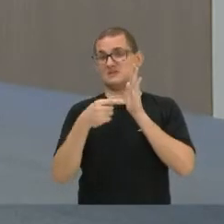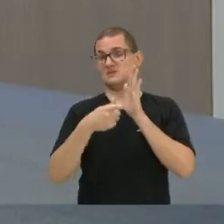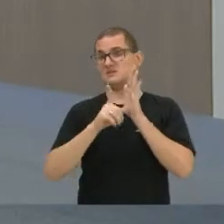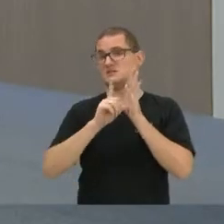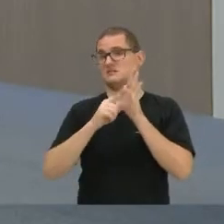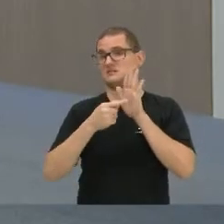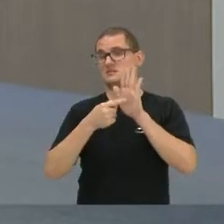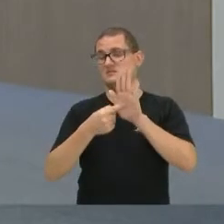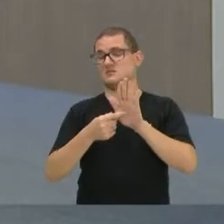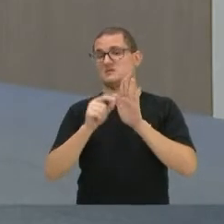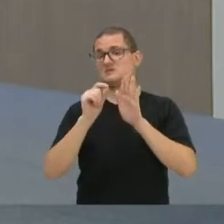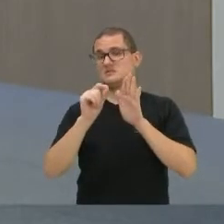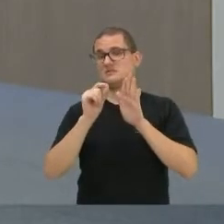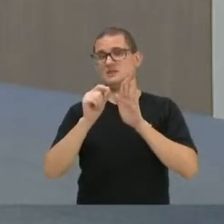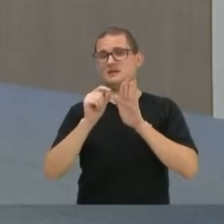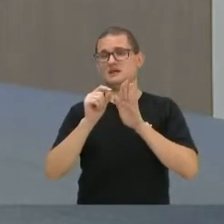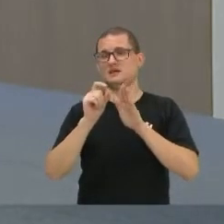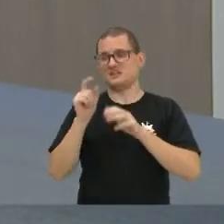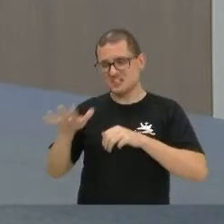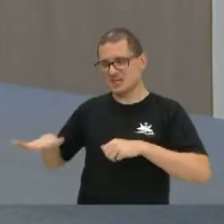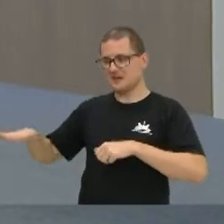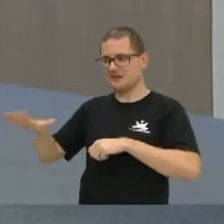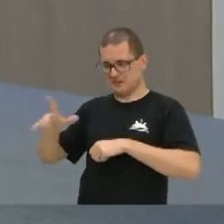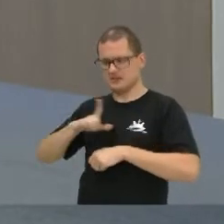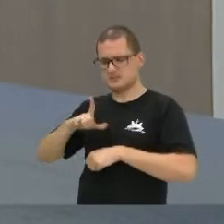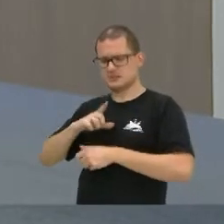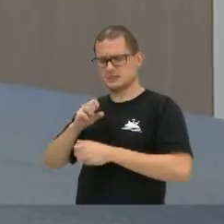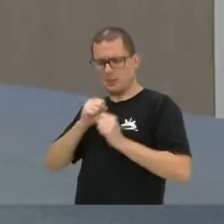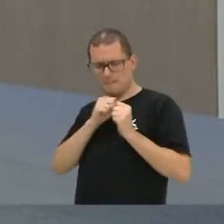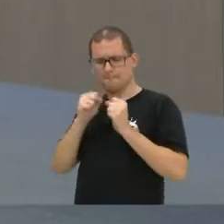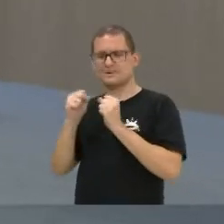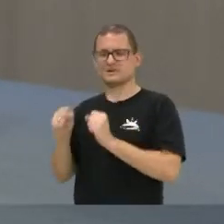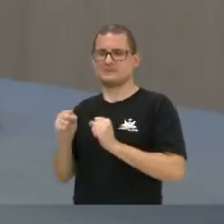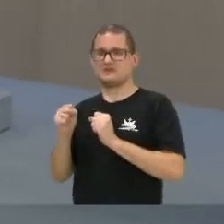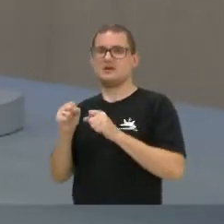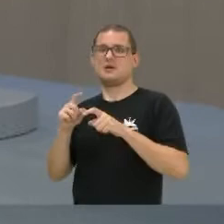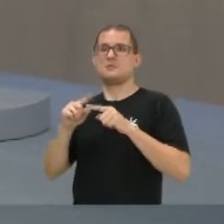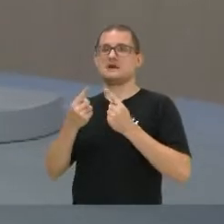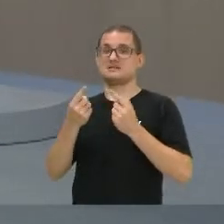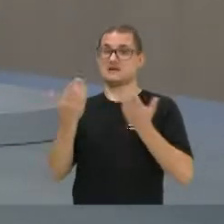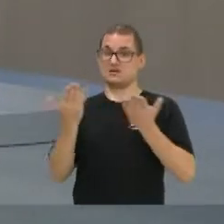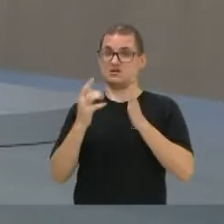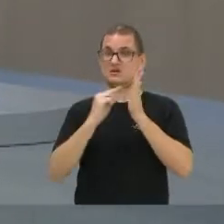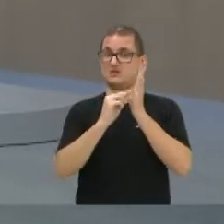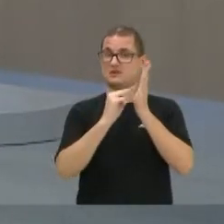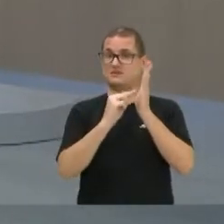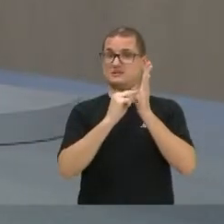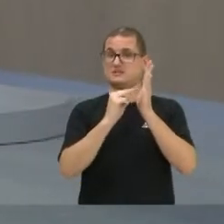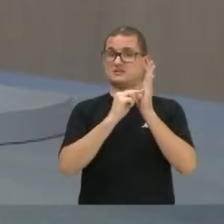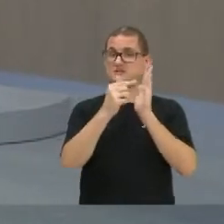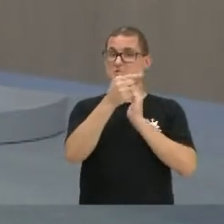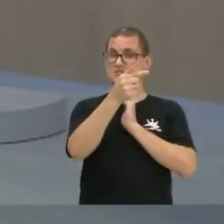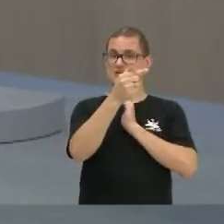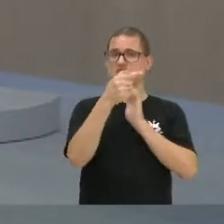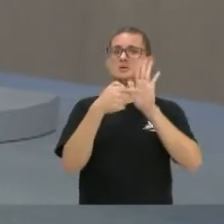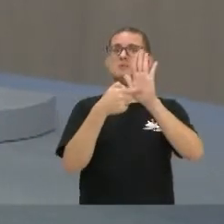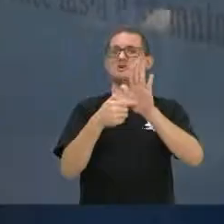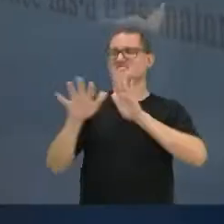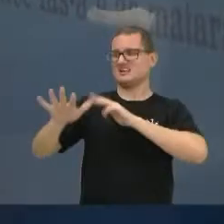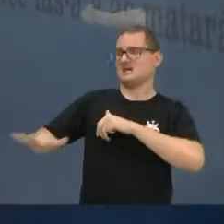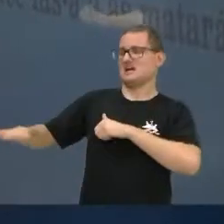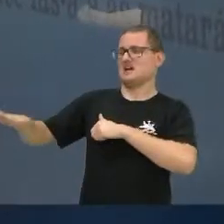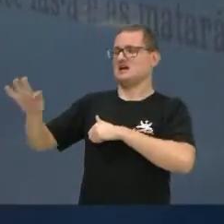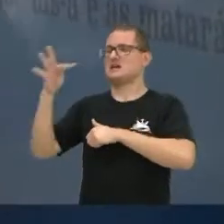agora não versículo 7 está narrar a morte das testemunhas é